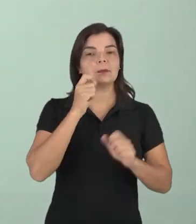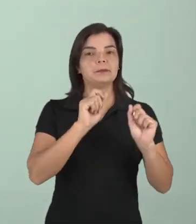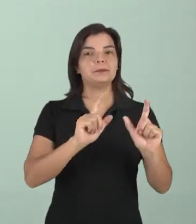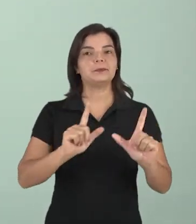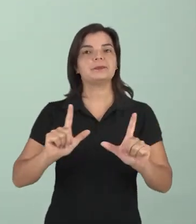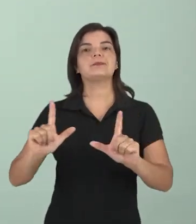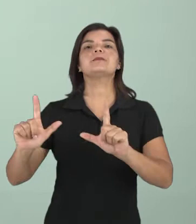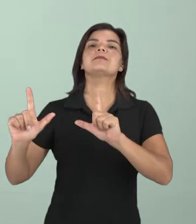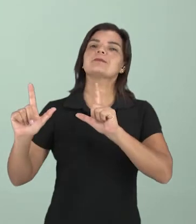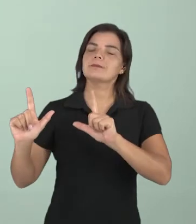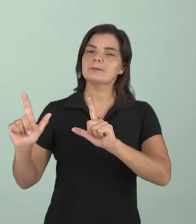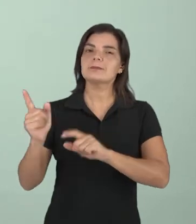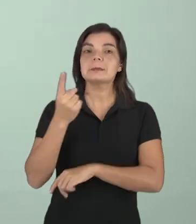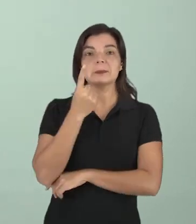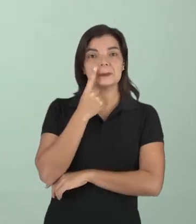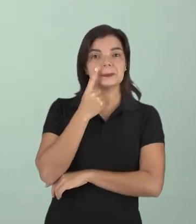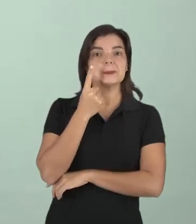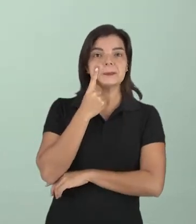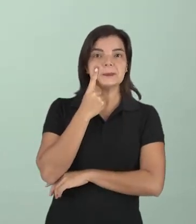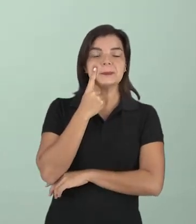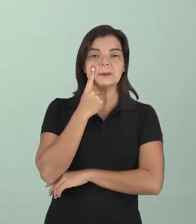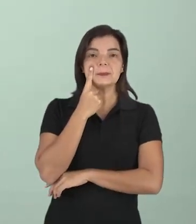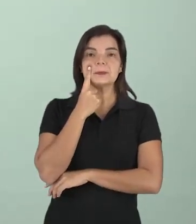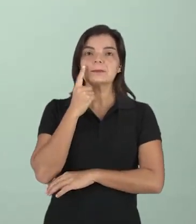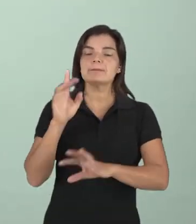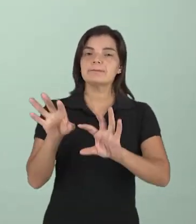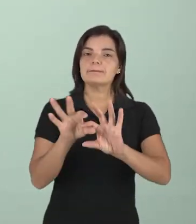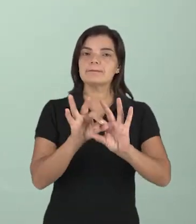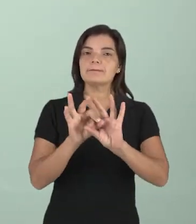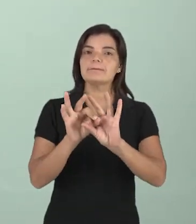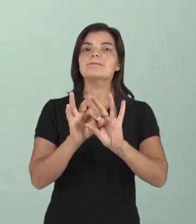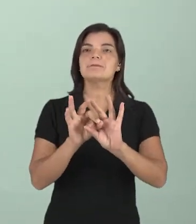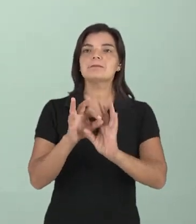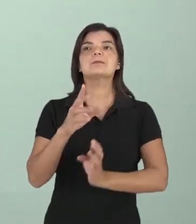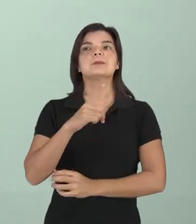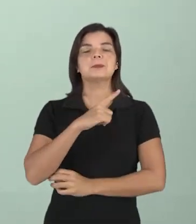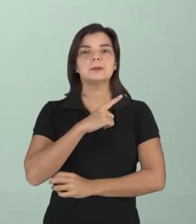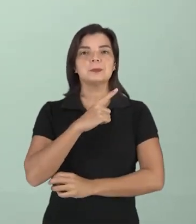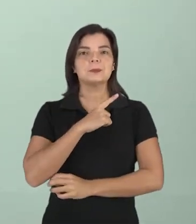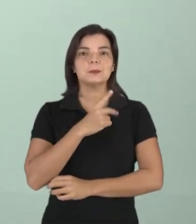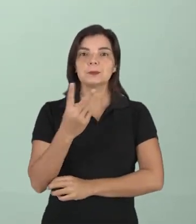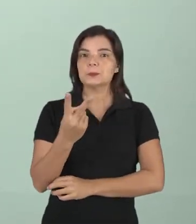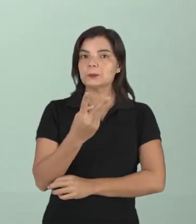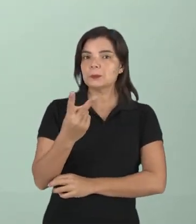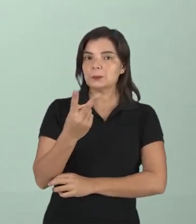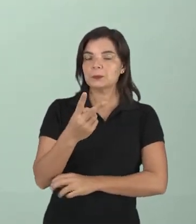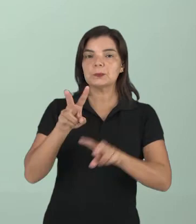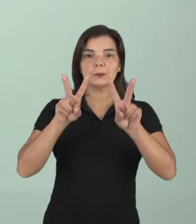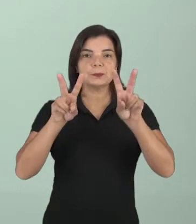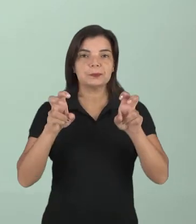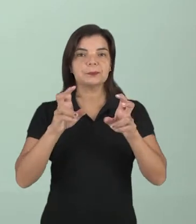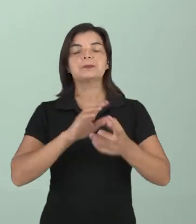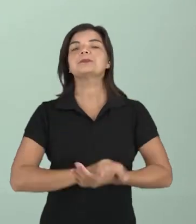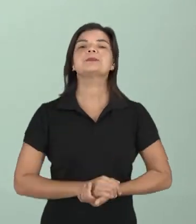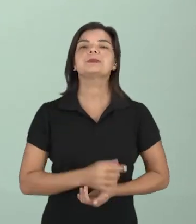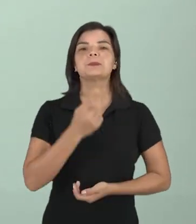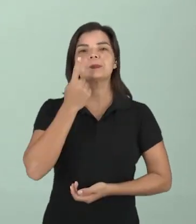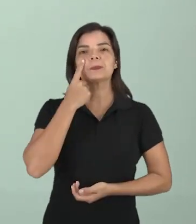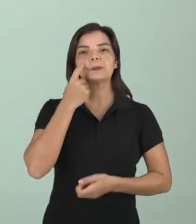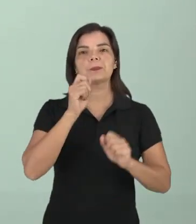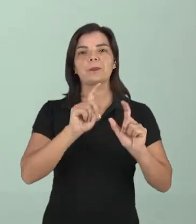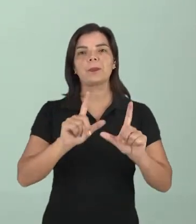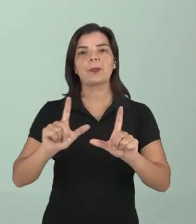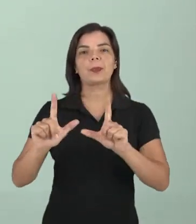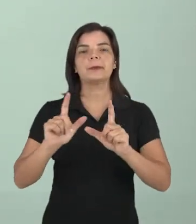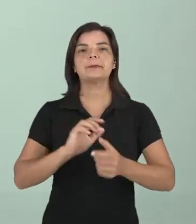nosso material e veja essa conexão que há entre essas duas temáticas. Venha comigo ao